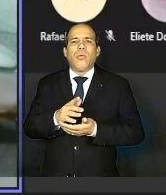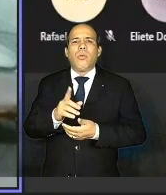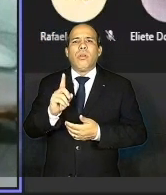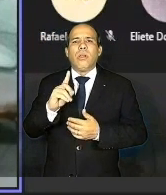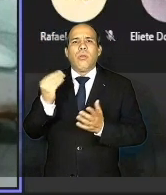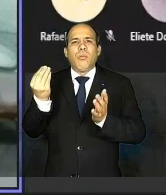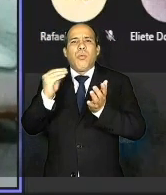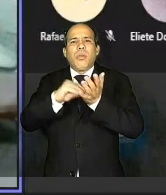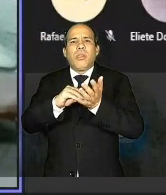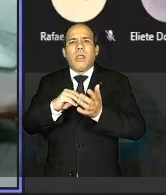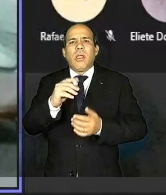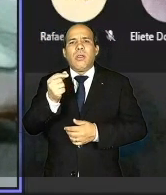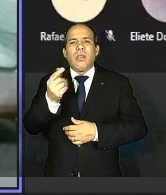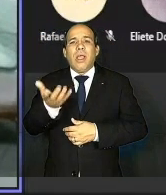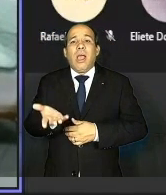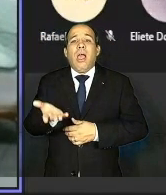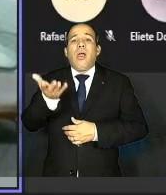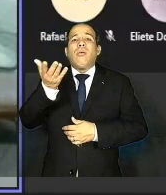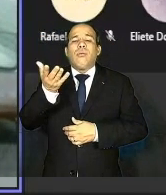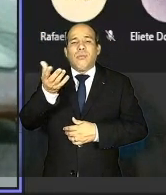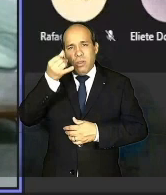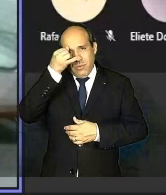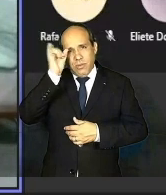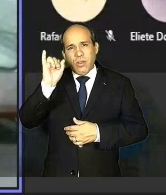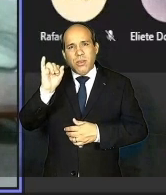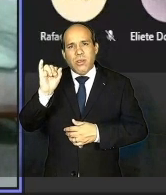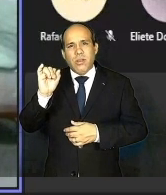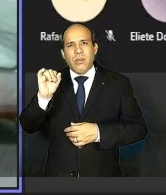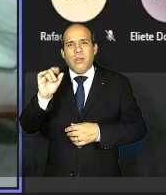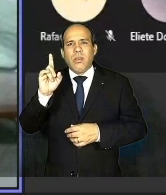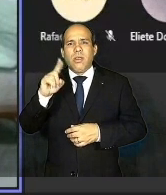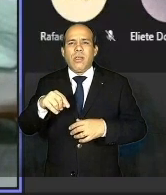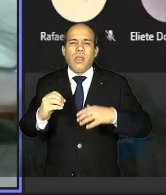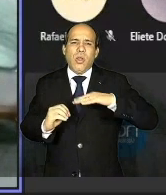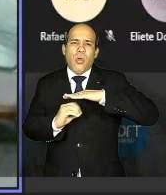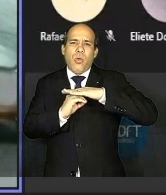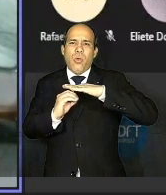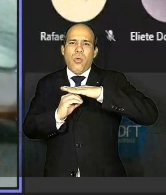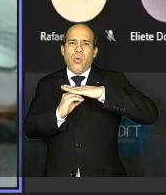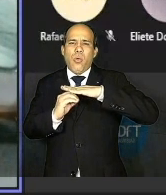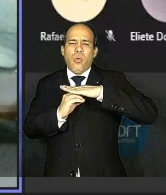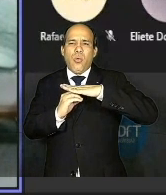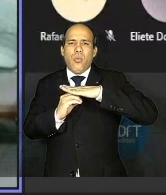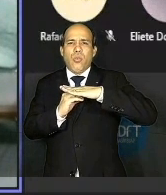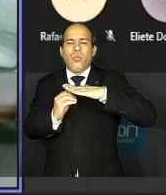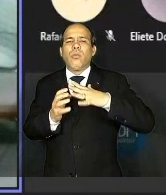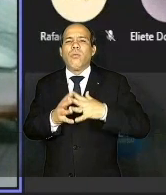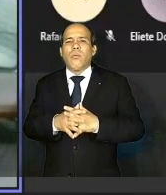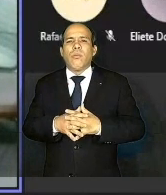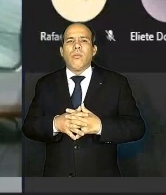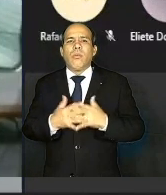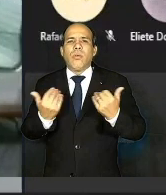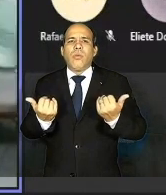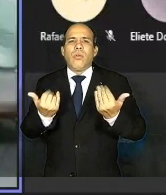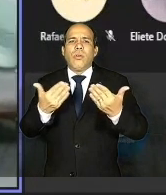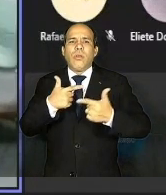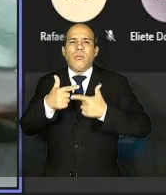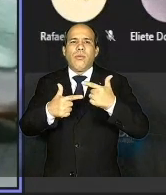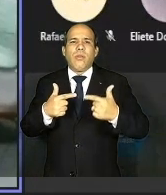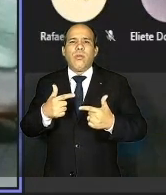assim, cuidadoso, não colocar indenizações muito elevadas, né? É órgão